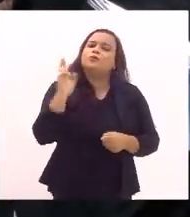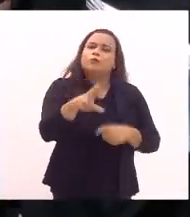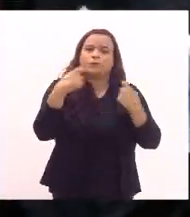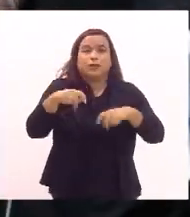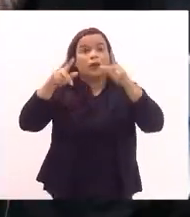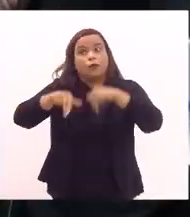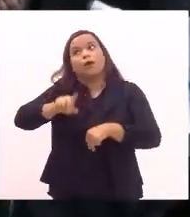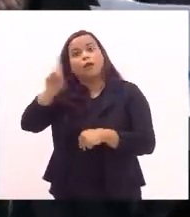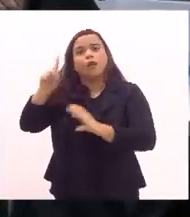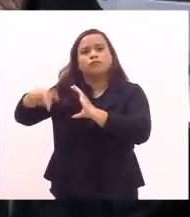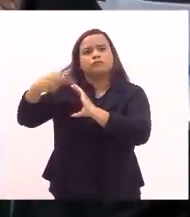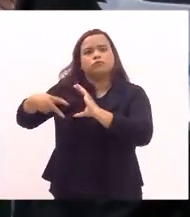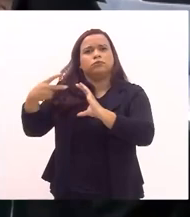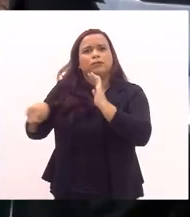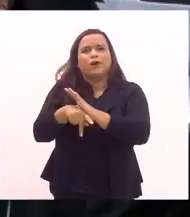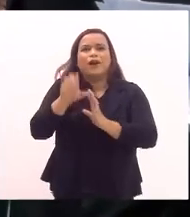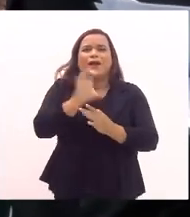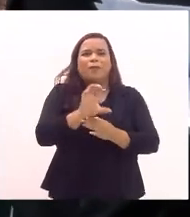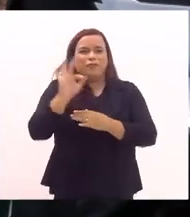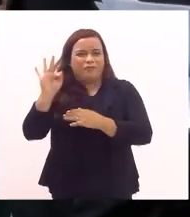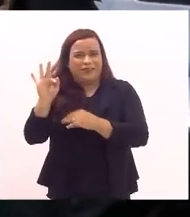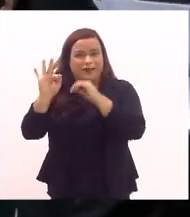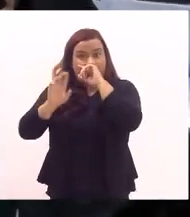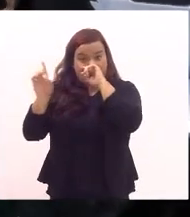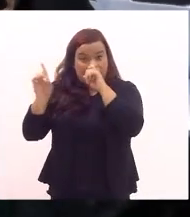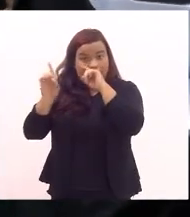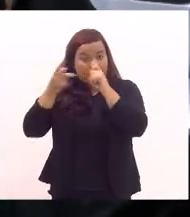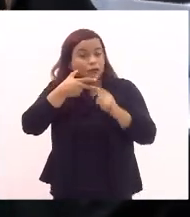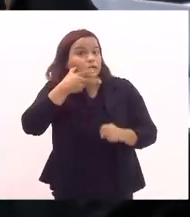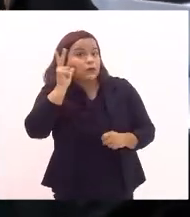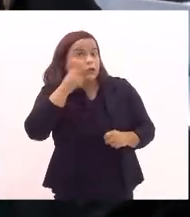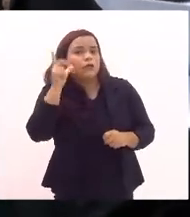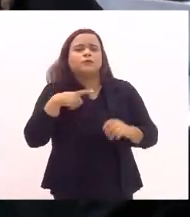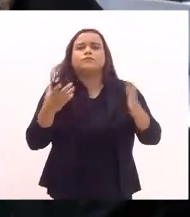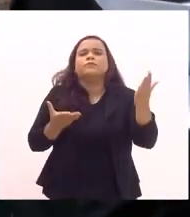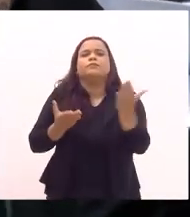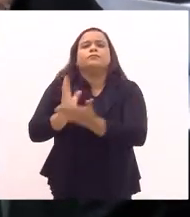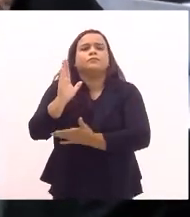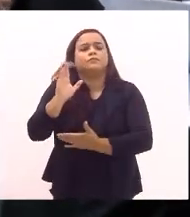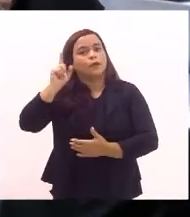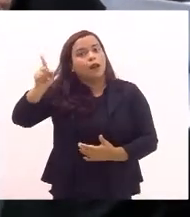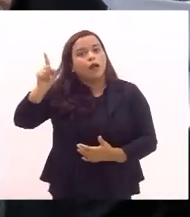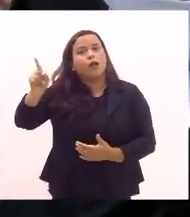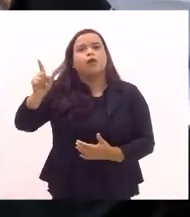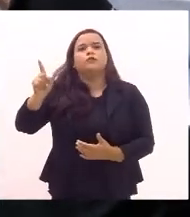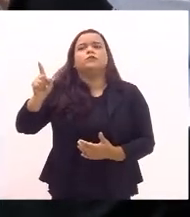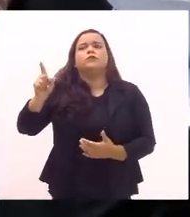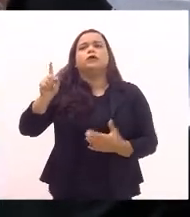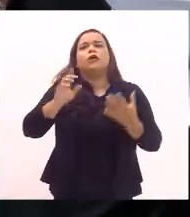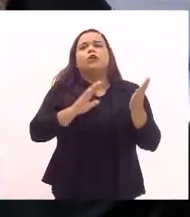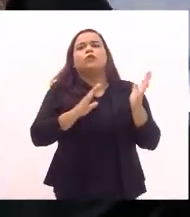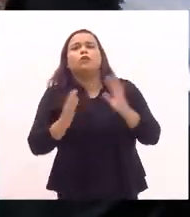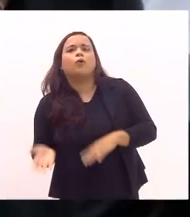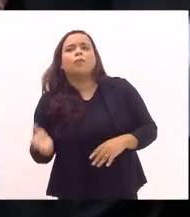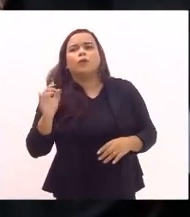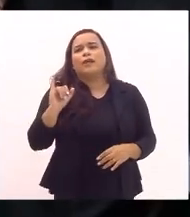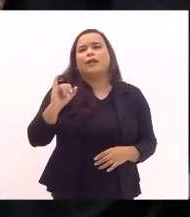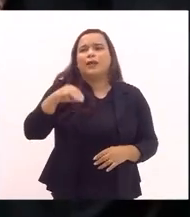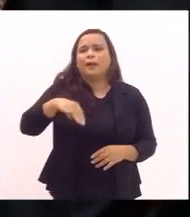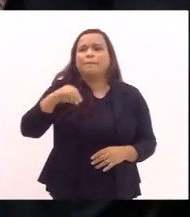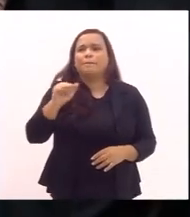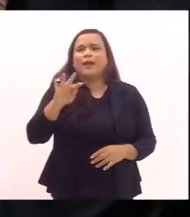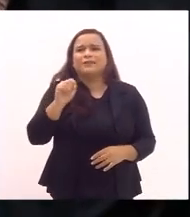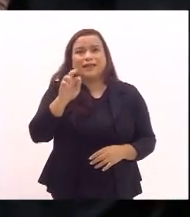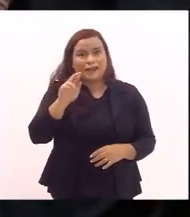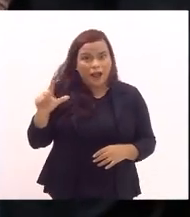Câmara dos Vereadores de Cabo Frio que anteontem aprovou uma tombamento porém material do